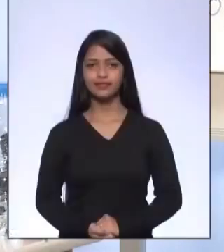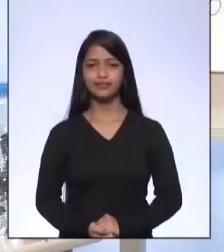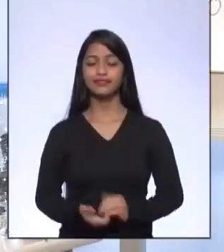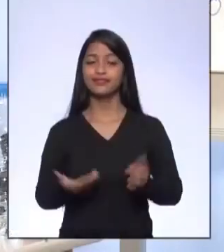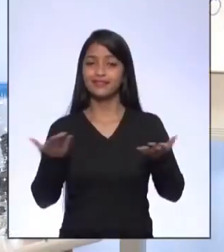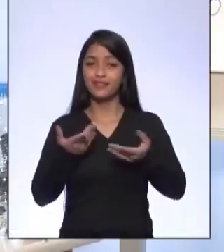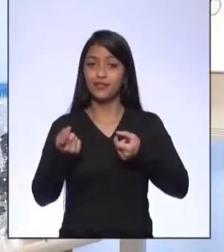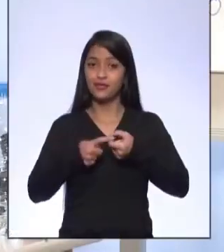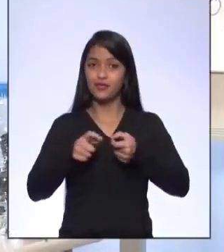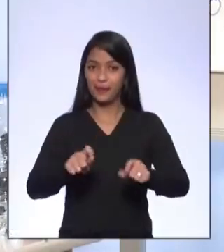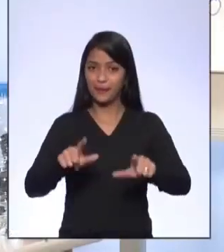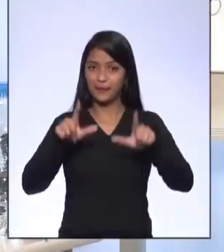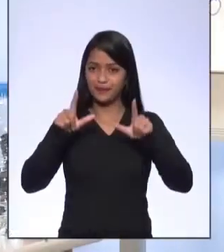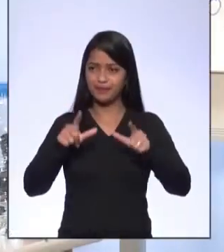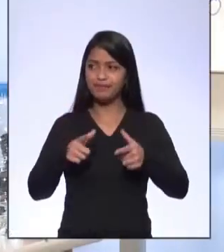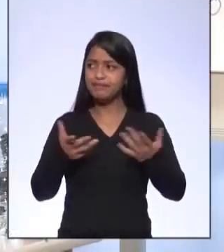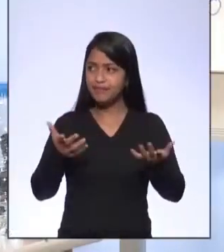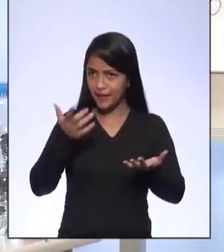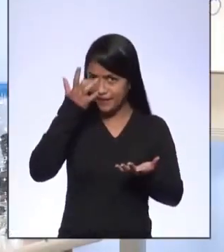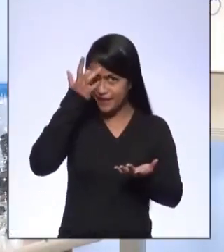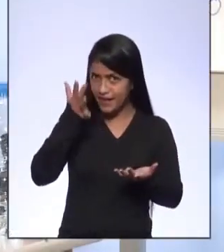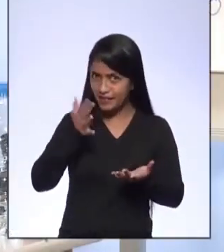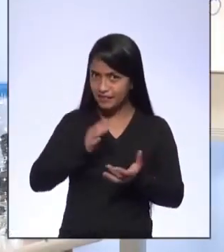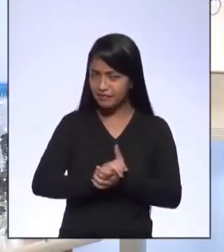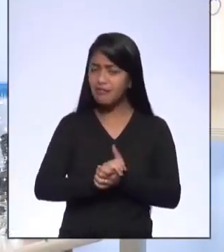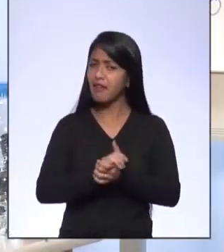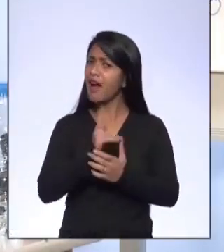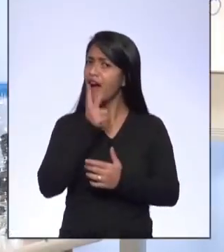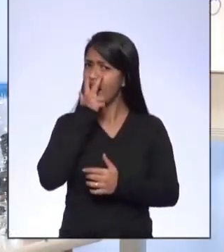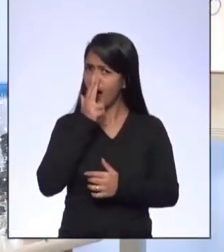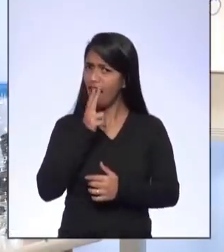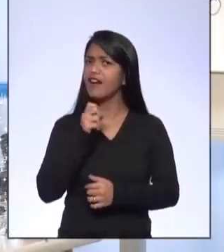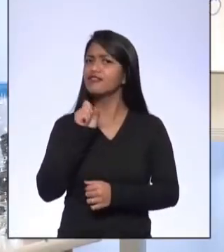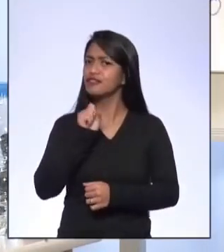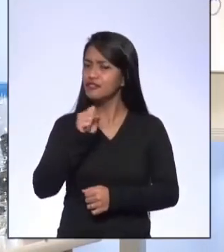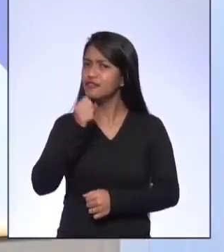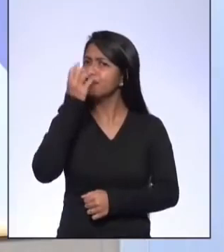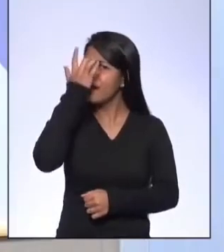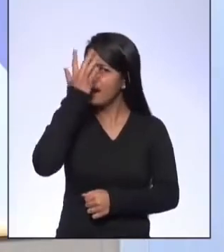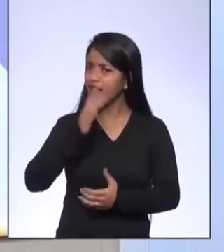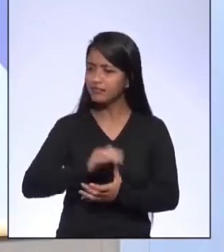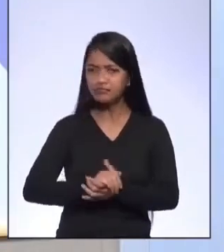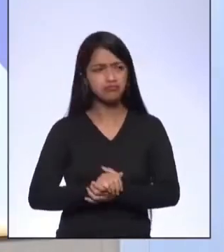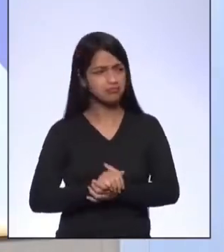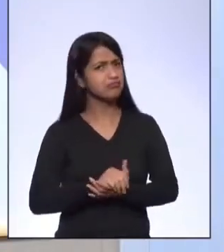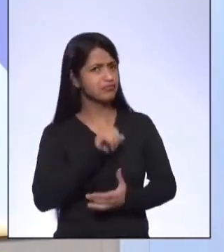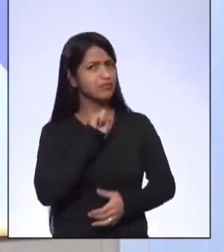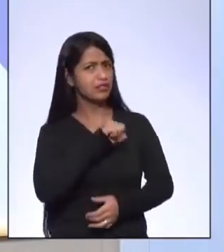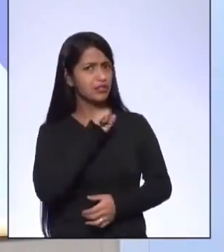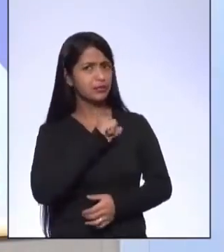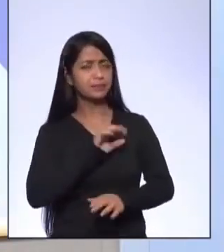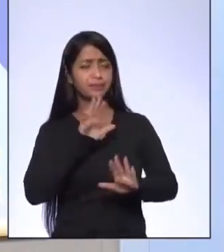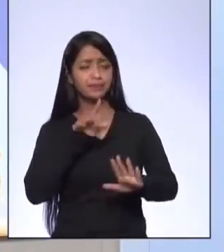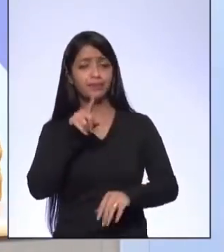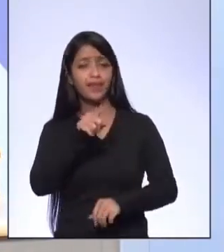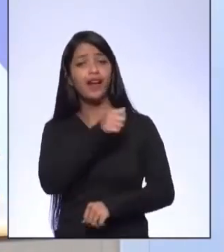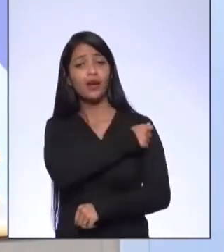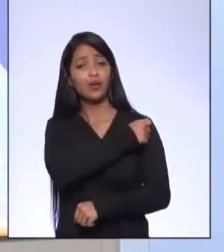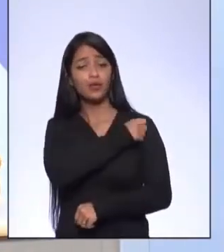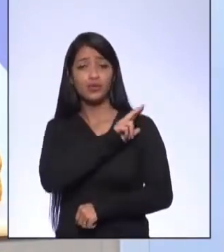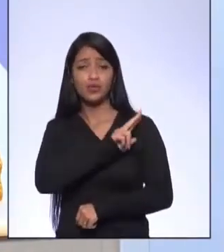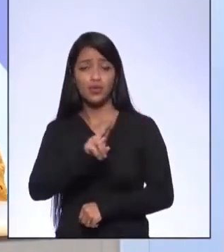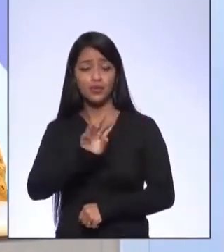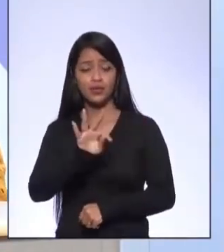Estamos de volta. E aí, bem fácil? Acredito que sim, né, professora Antônia? Sim, eu vou comentar uma aluna chamada Tawane. Ela disse assim